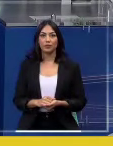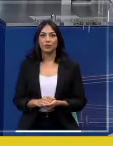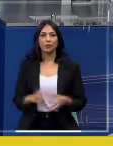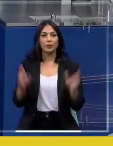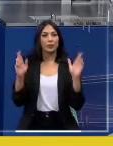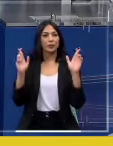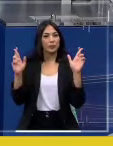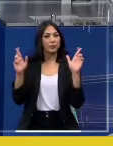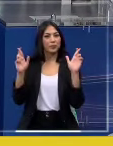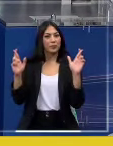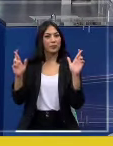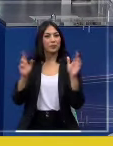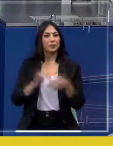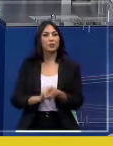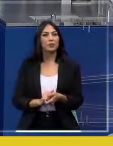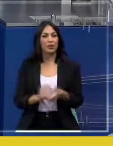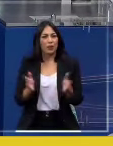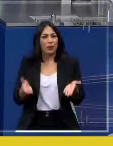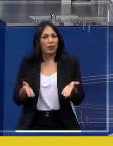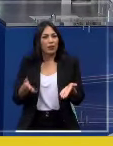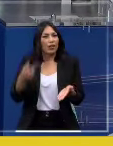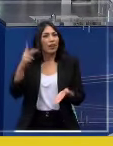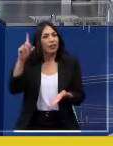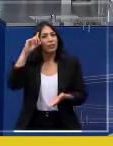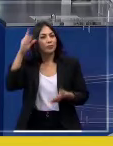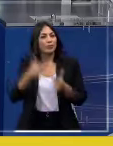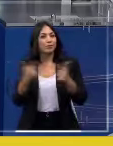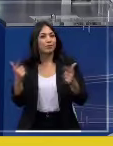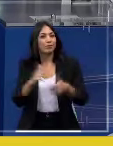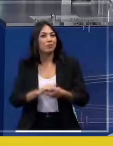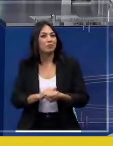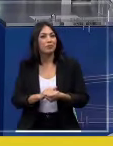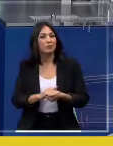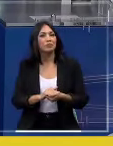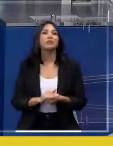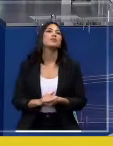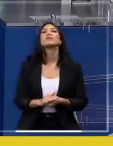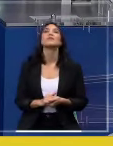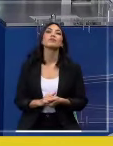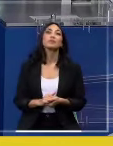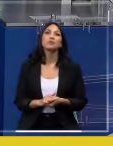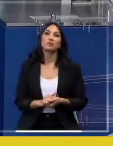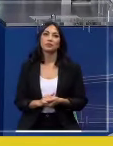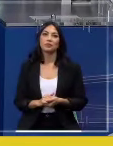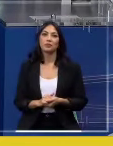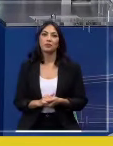dedos cruzados será que essa noite é o seu dia de sorte é